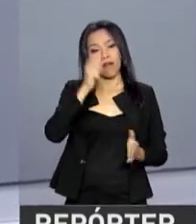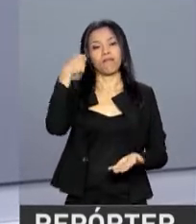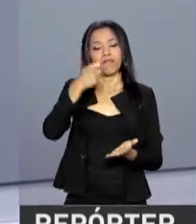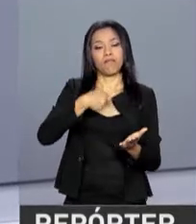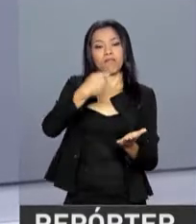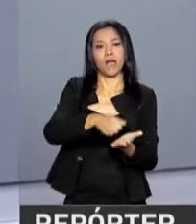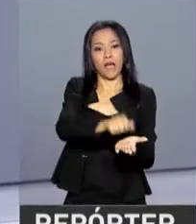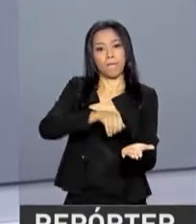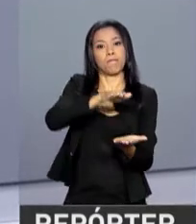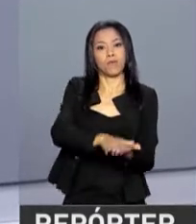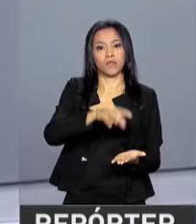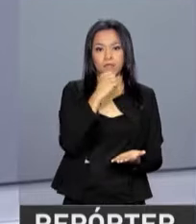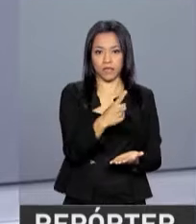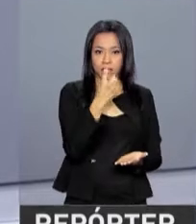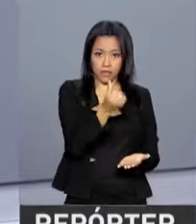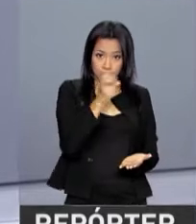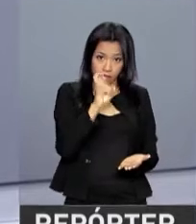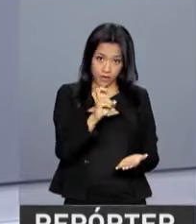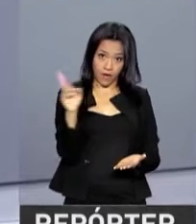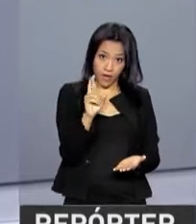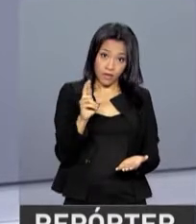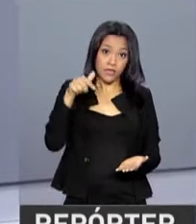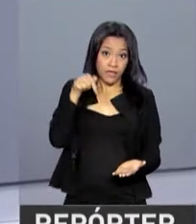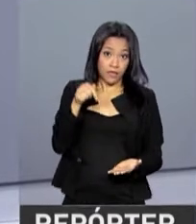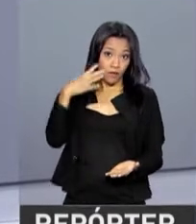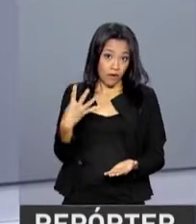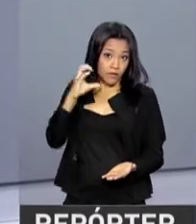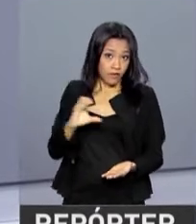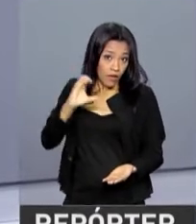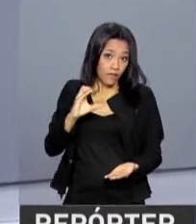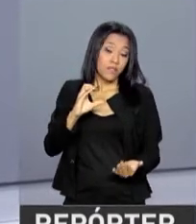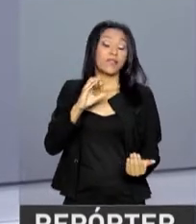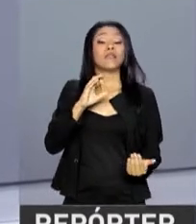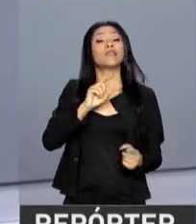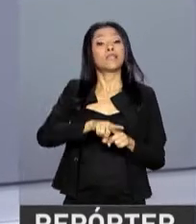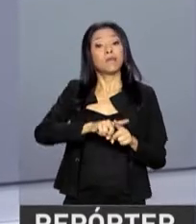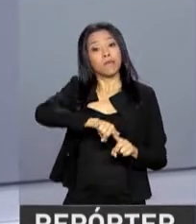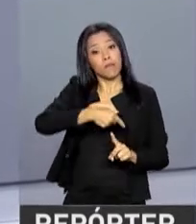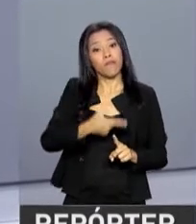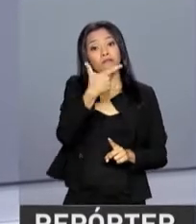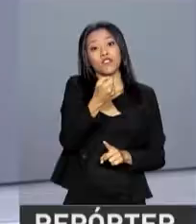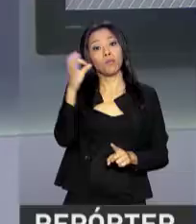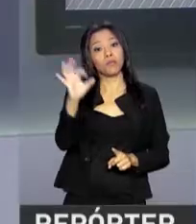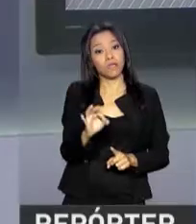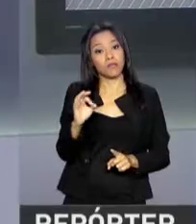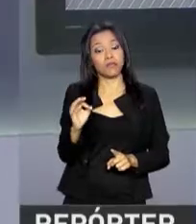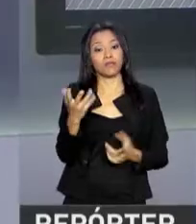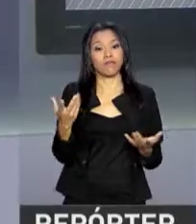mínima de r$165 74 centavos ea máxima de 20% do imposto devido